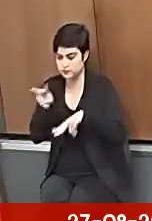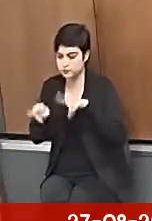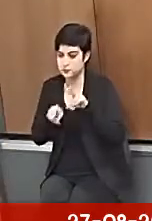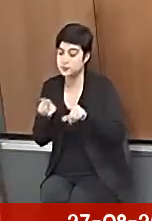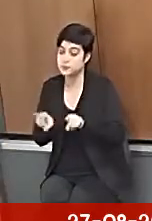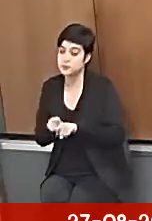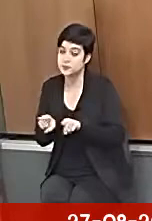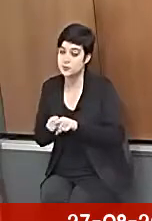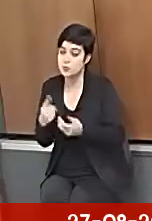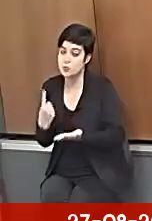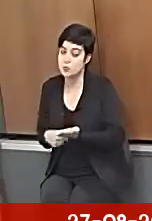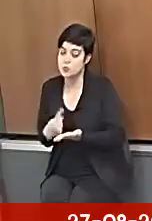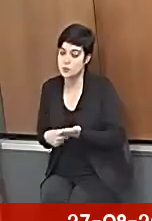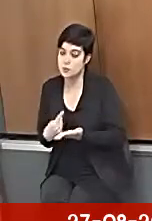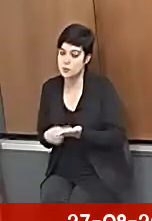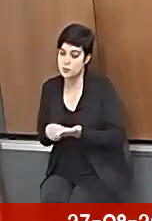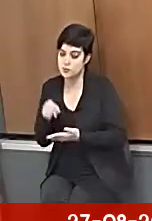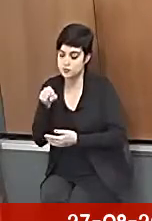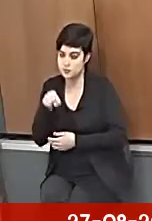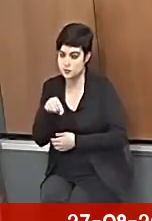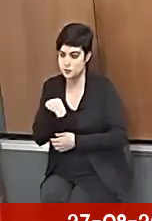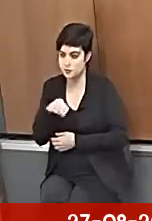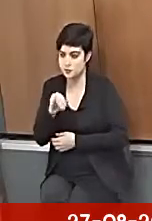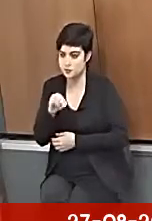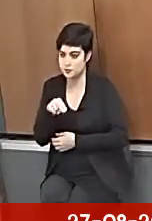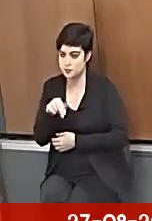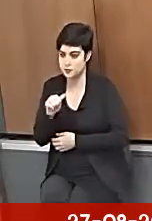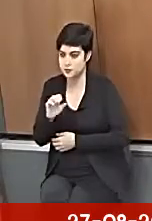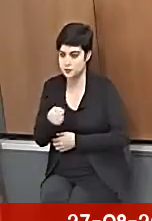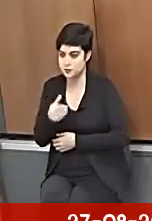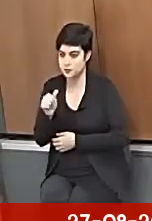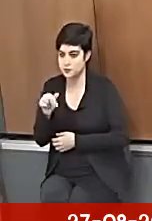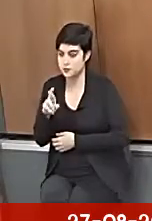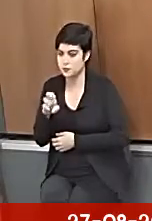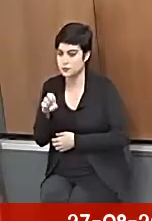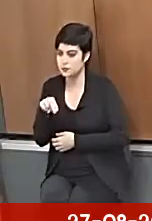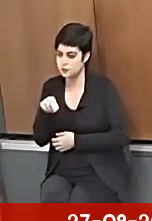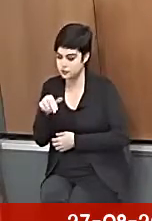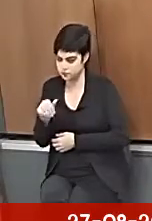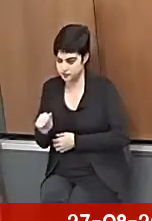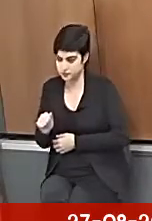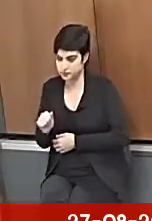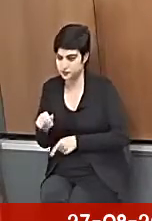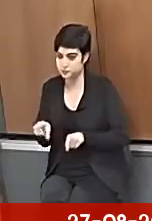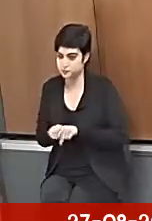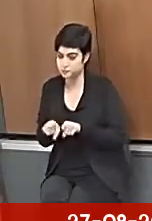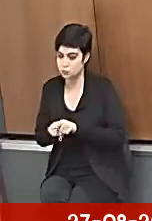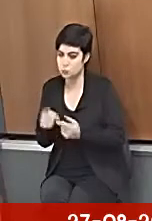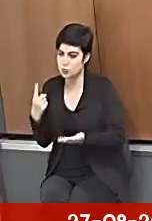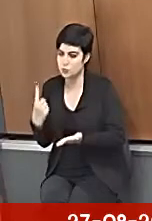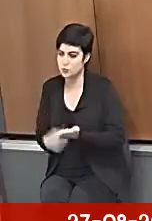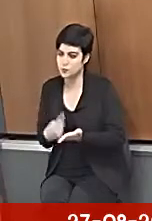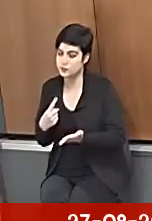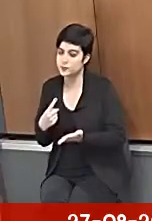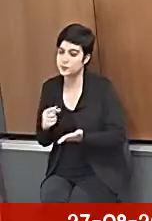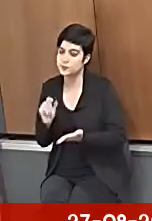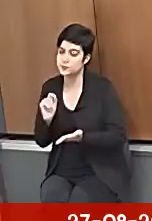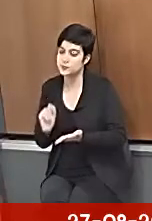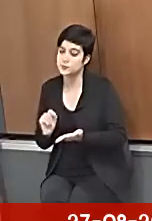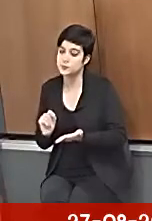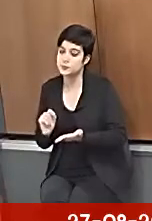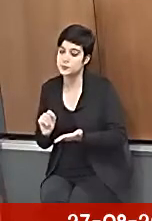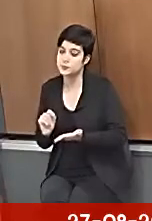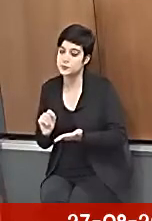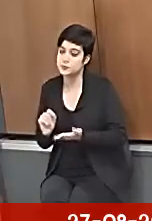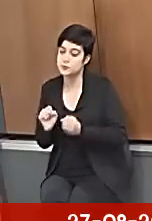gente até combinar com a própria minas arena doutor raúl borelli intermediária é combinado para que de repente a gente